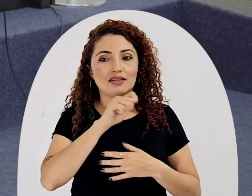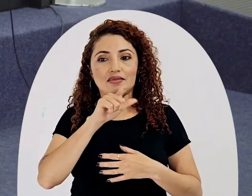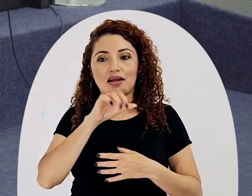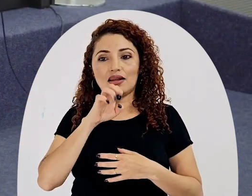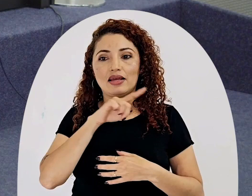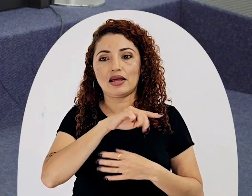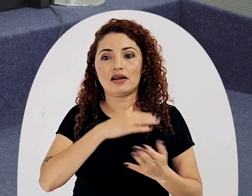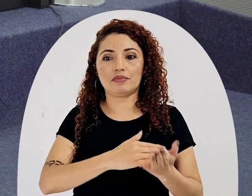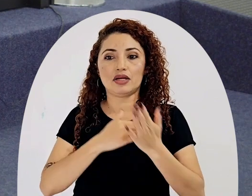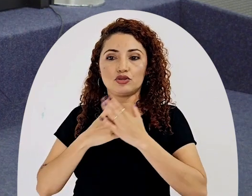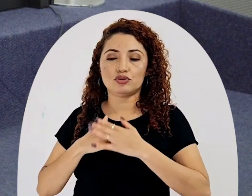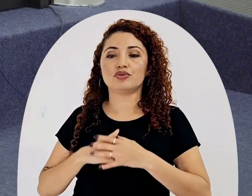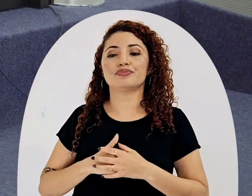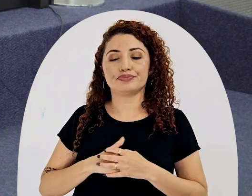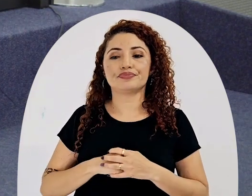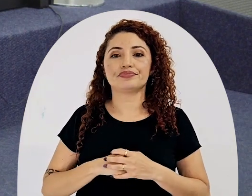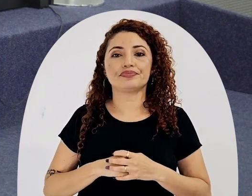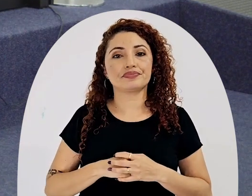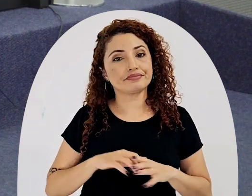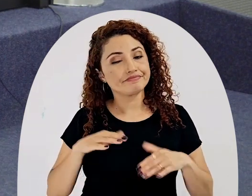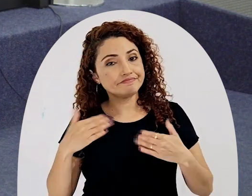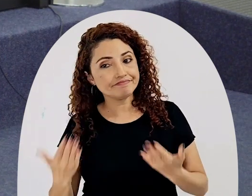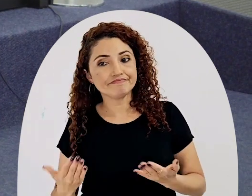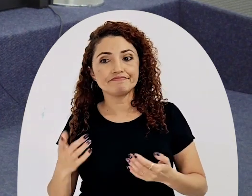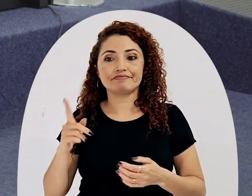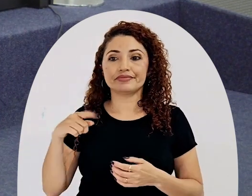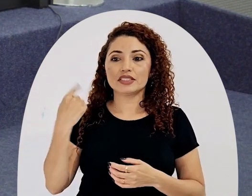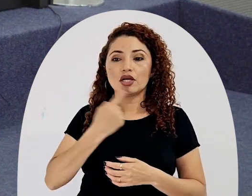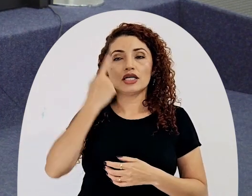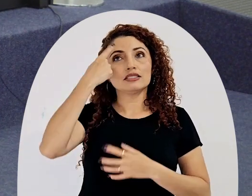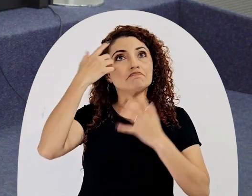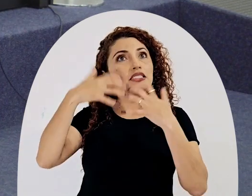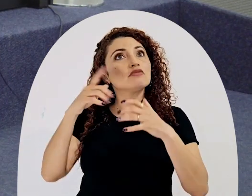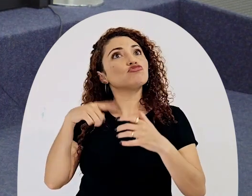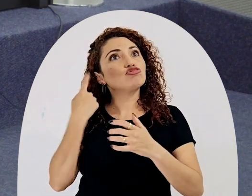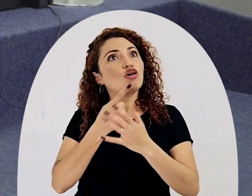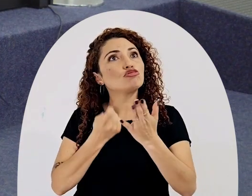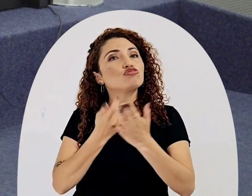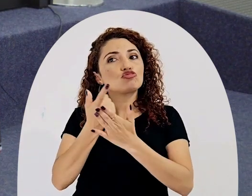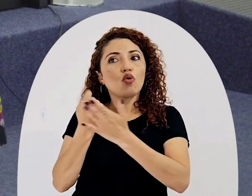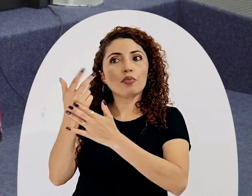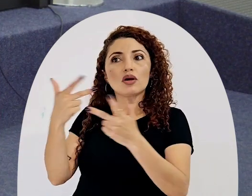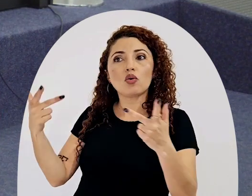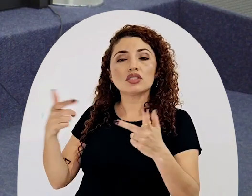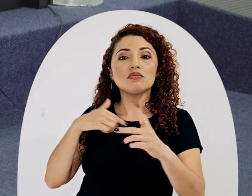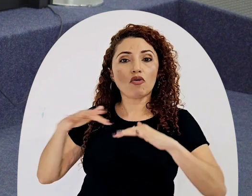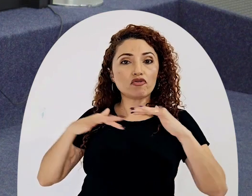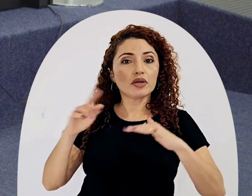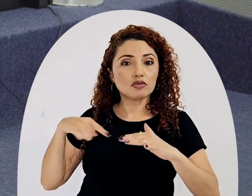ajudou. E aí, quando nós pensamos que somos consumidores, esse movimento parte de nós também.